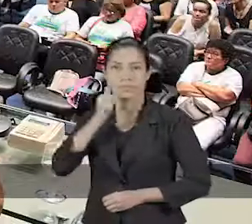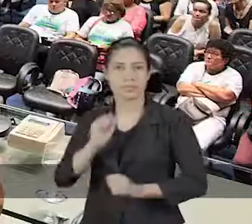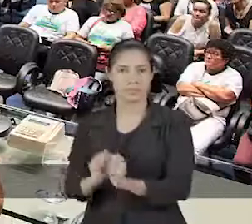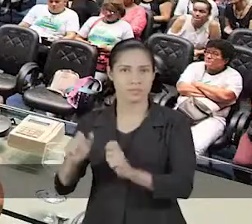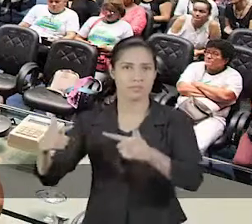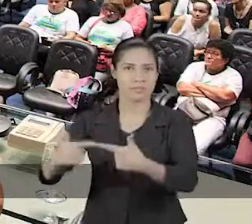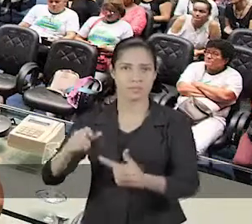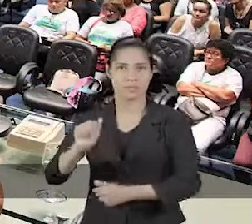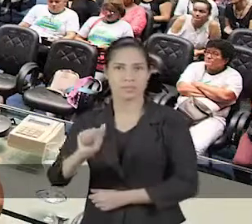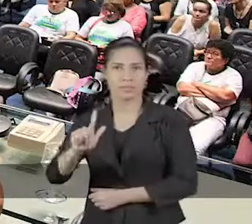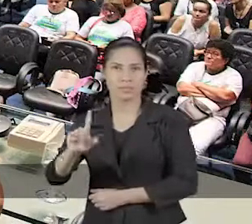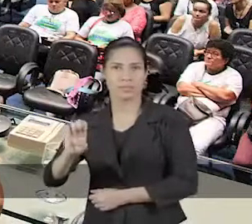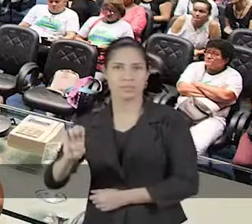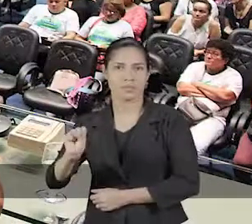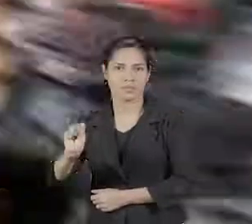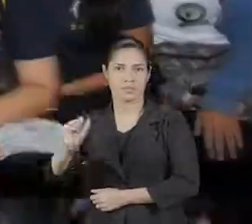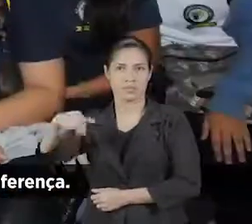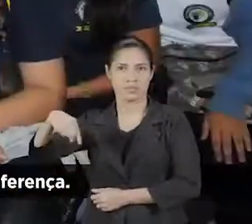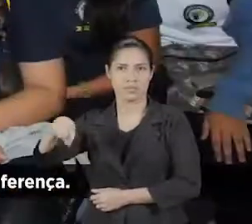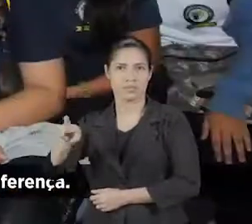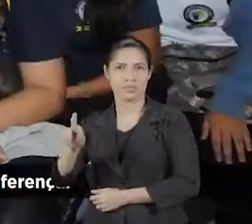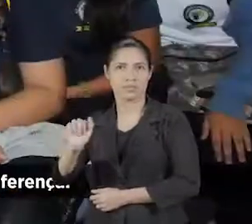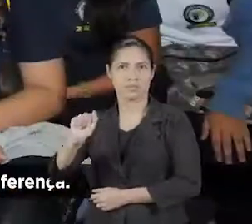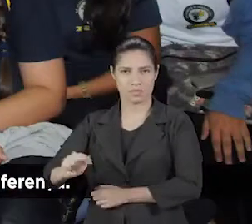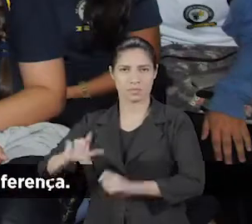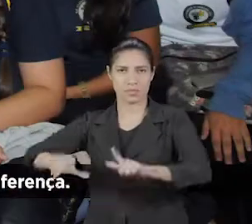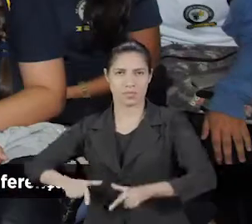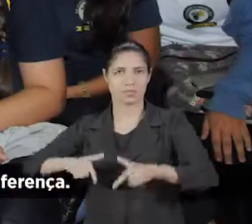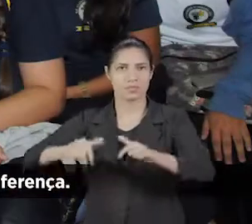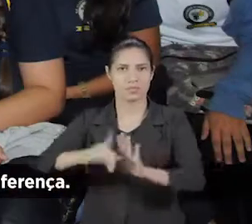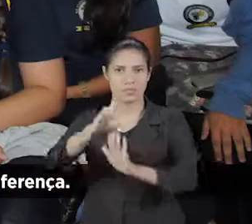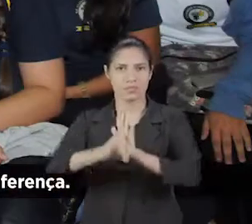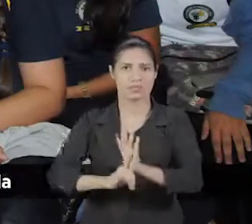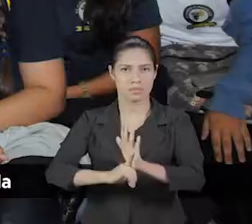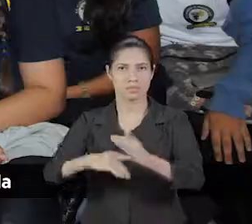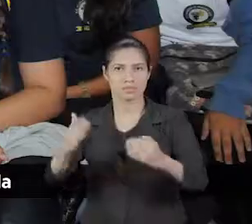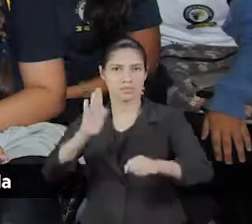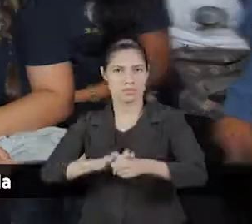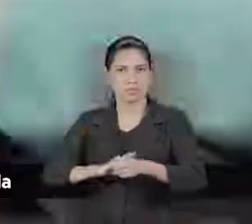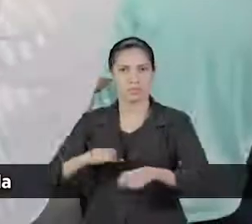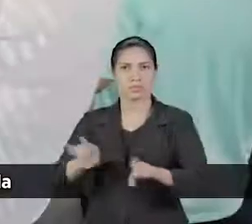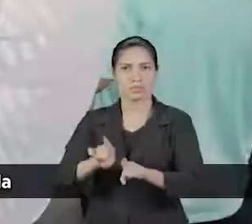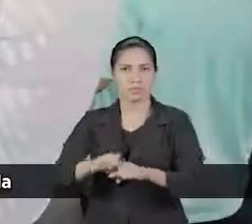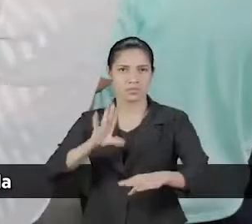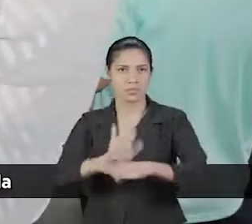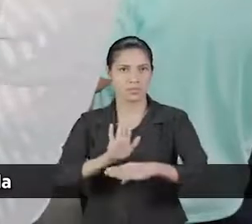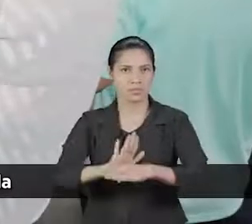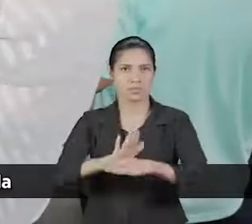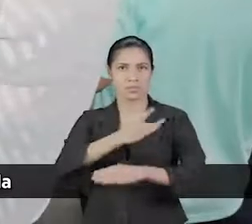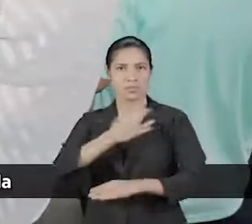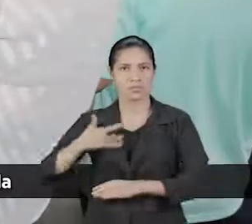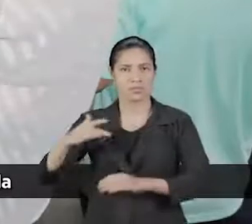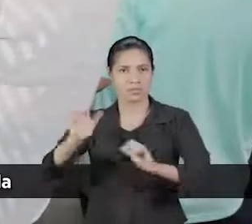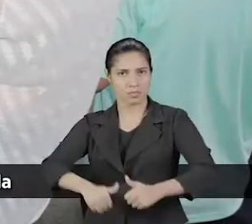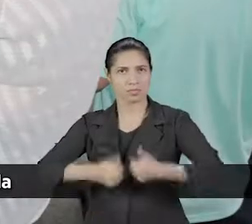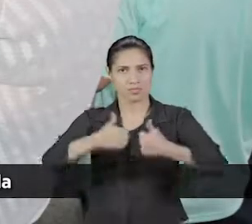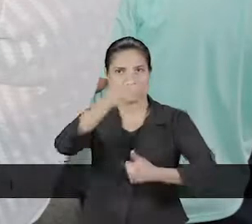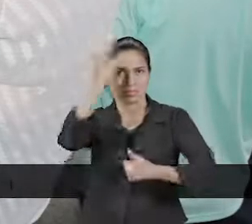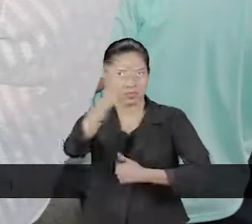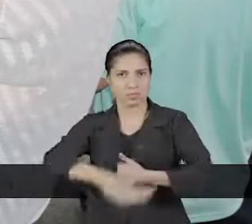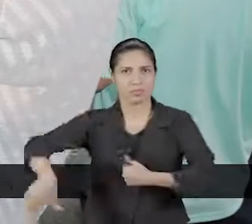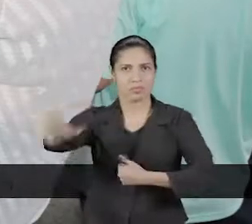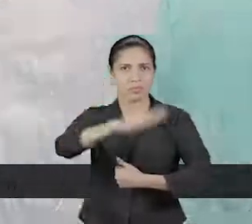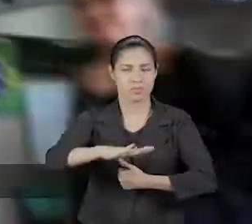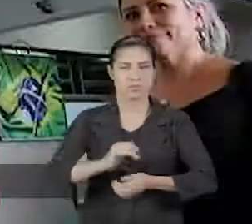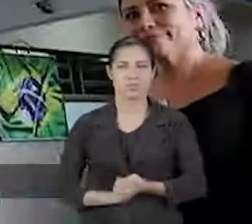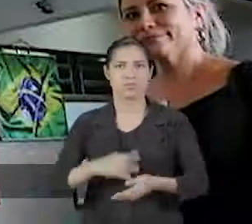Coragem, independência e compromisso são as marcas da deputada Alessandra Campelo. E na educação, Alessandra Campelo fiscalizou a distribuição da merenda escolar